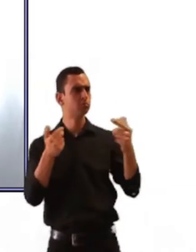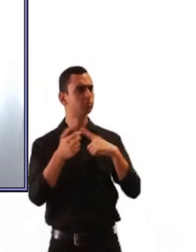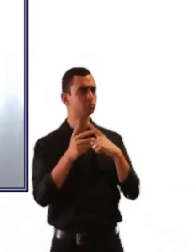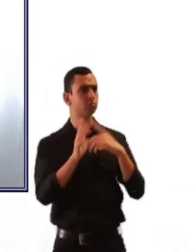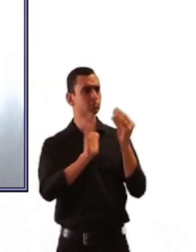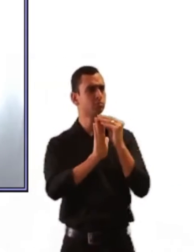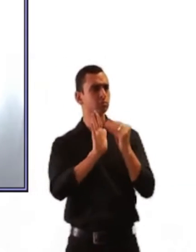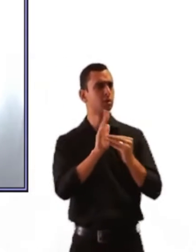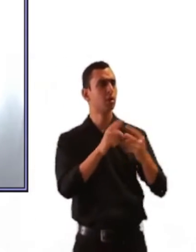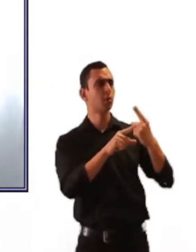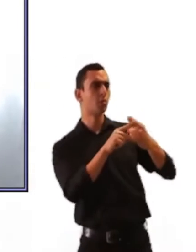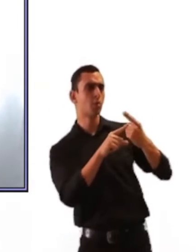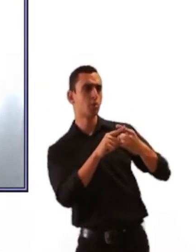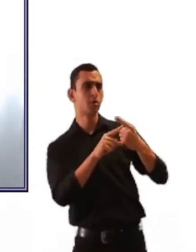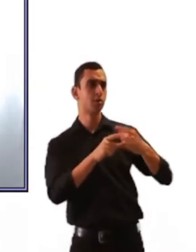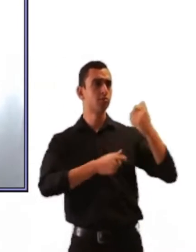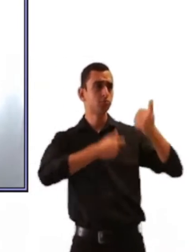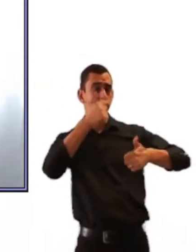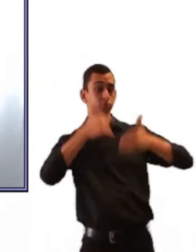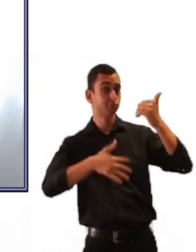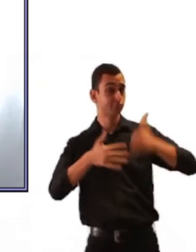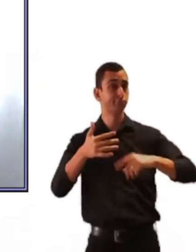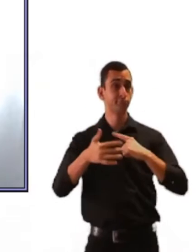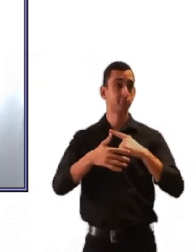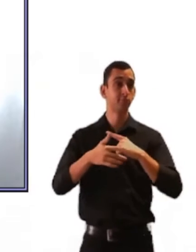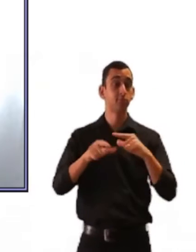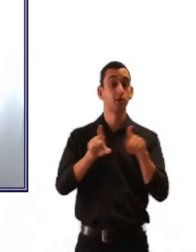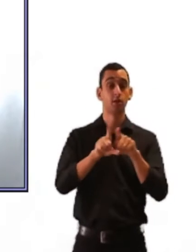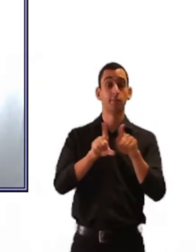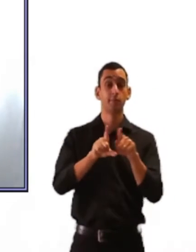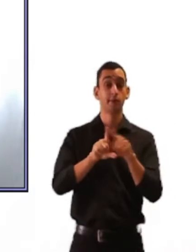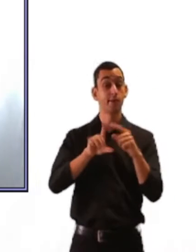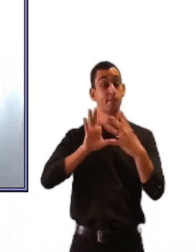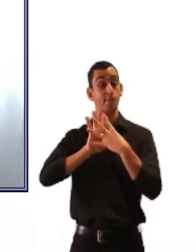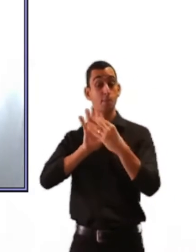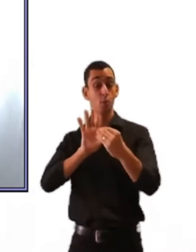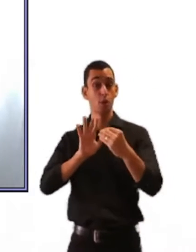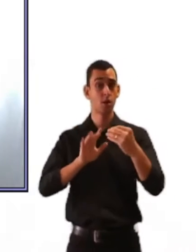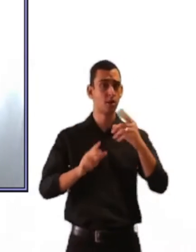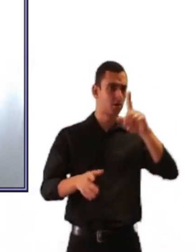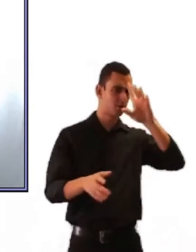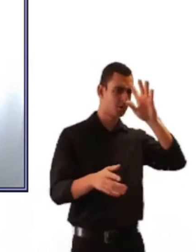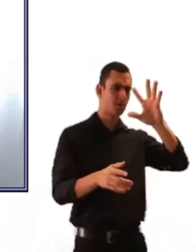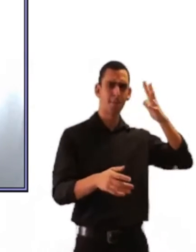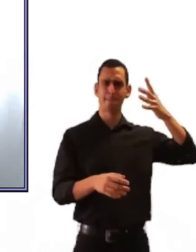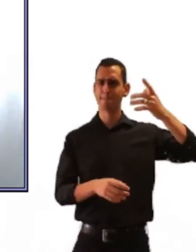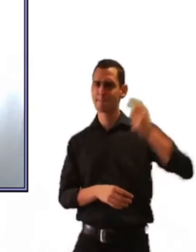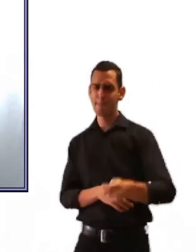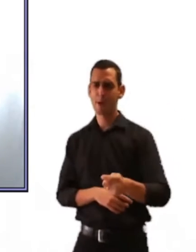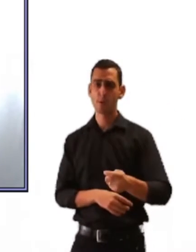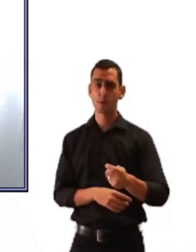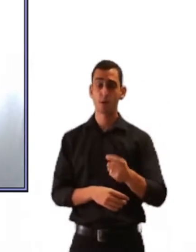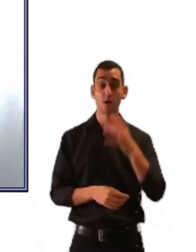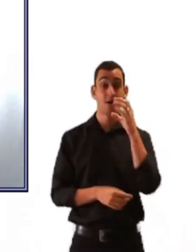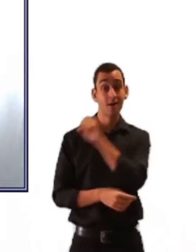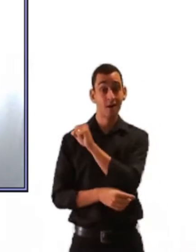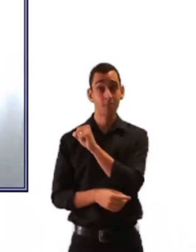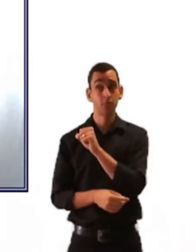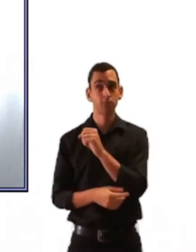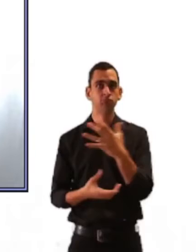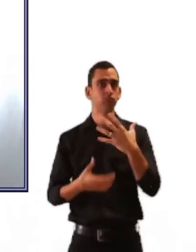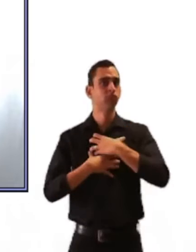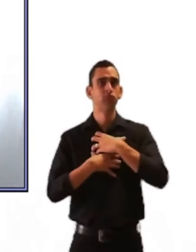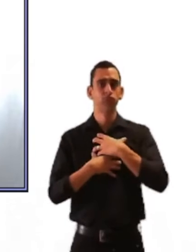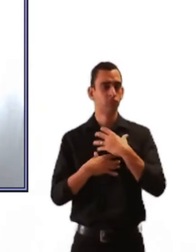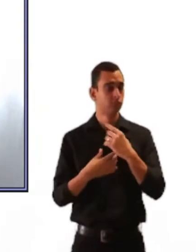Então, acaba que esse modelo de decisão rápida, né, intuitiva, é o